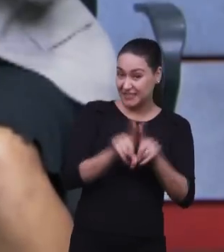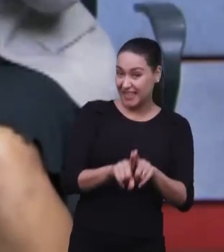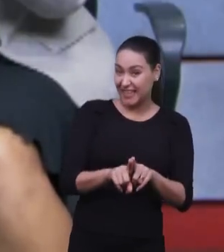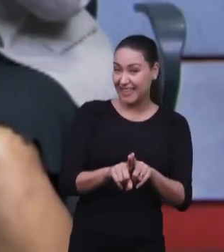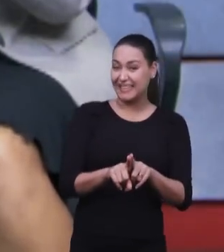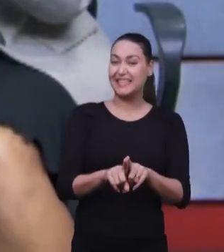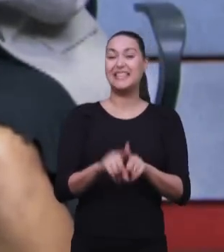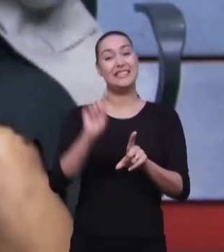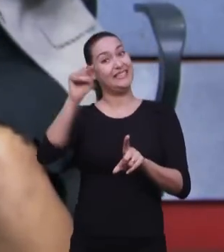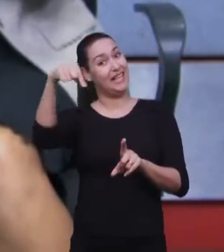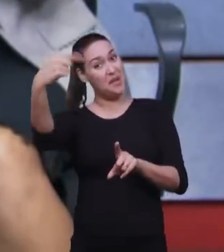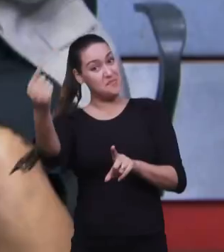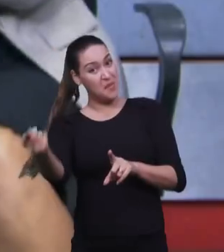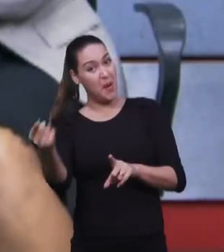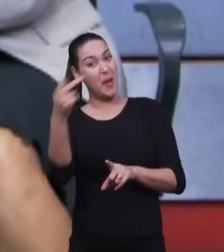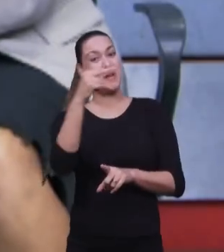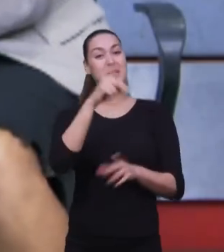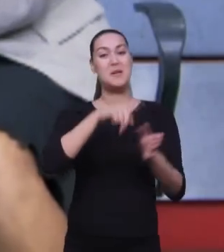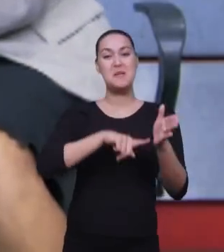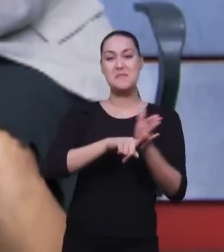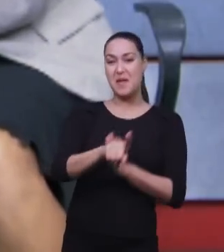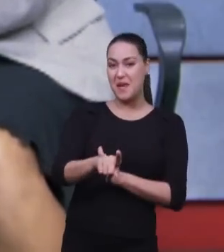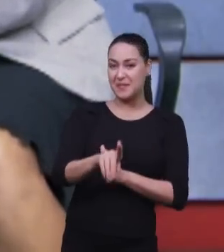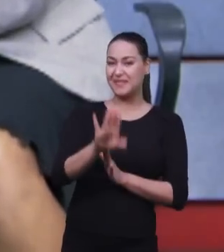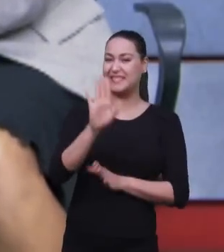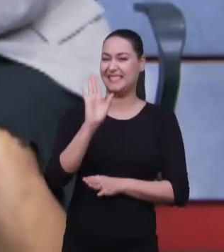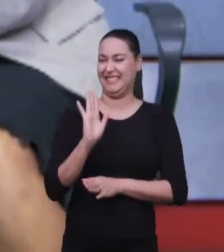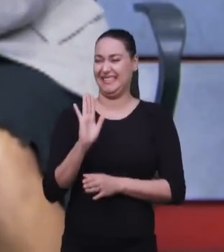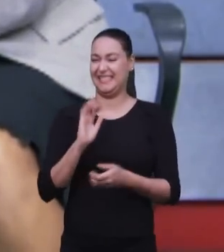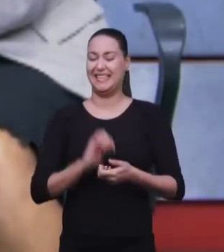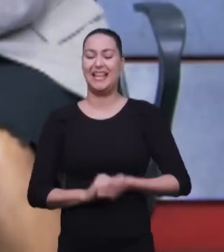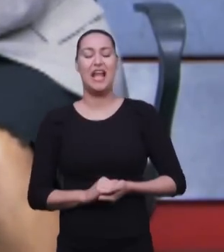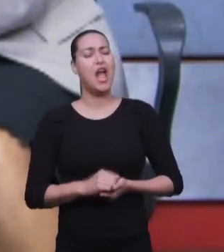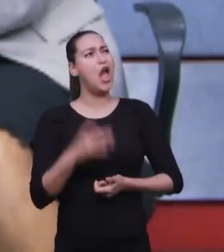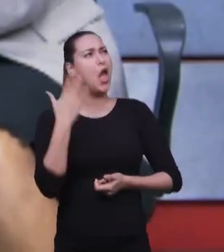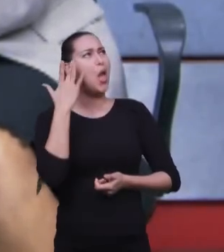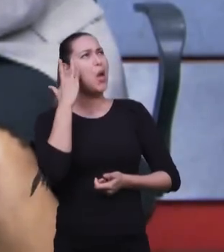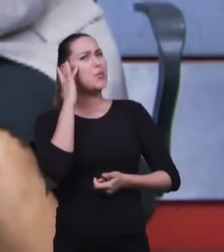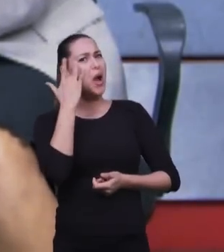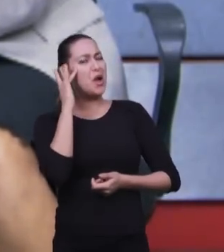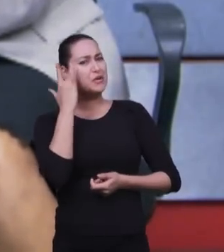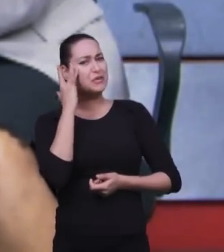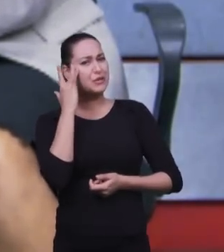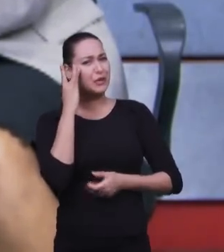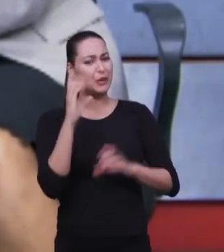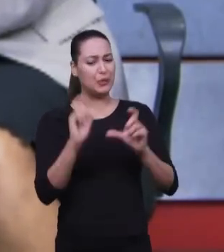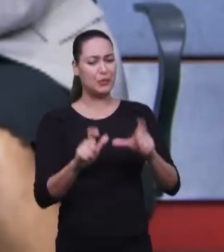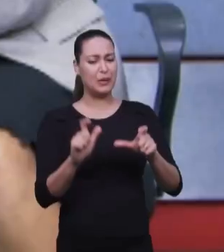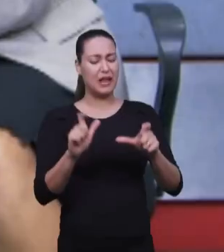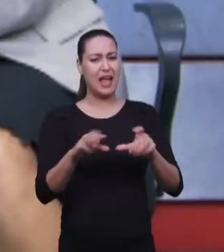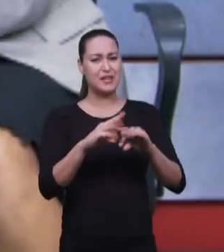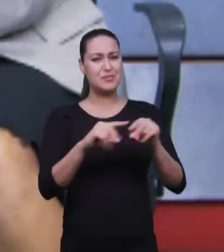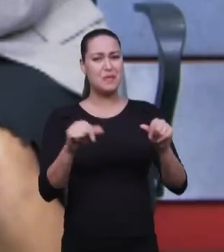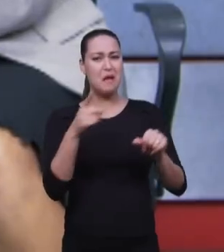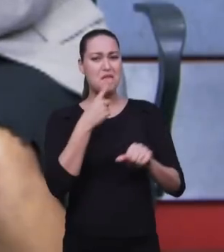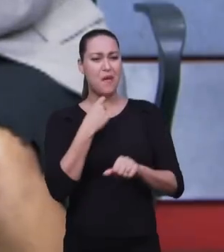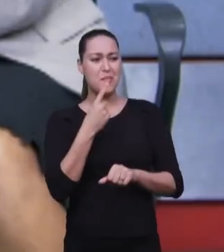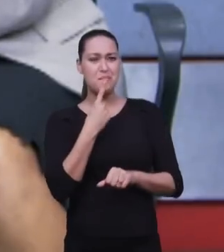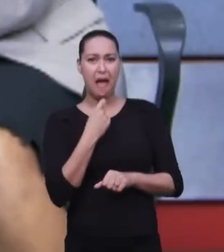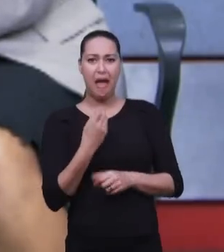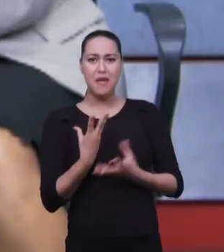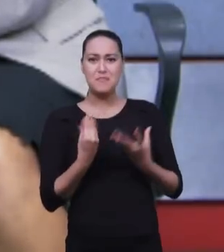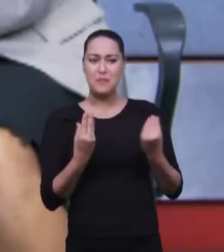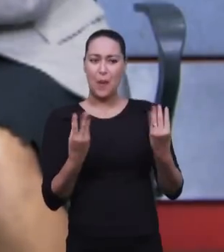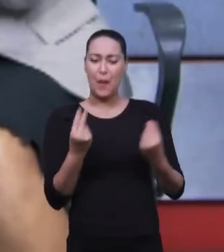eles pertencem e a pergunta para o pastor. Eu estou achando que tem o pessoal do Barro Vermelho que veio em peso aqui hoje. Né? Não sei por quê. Vai pegar